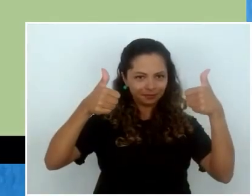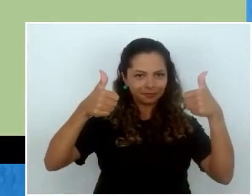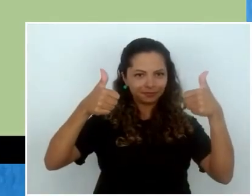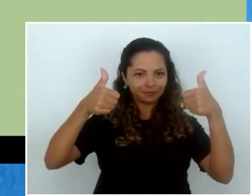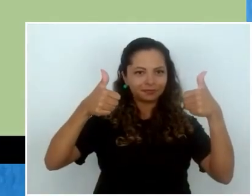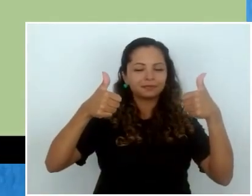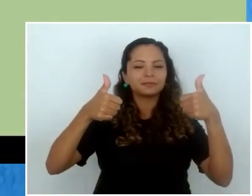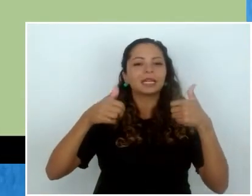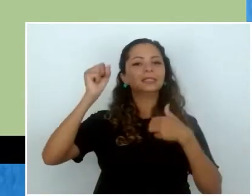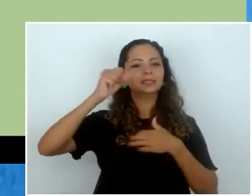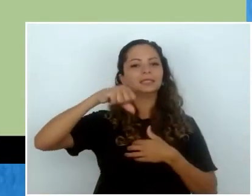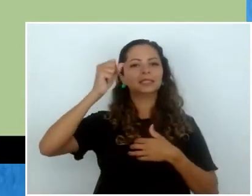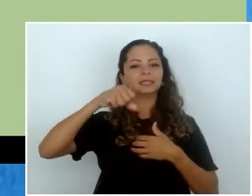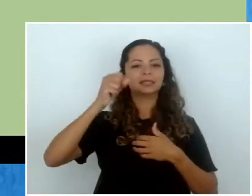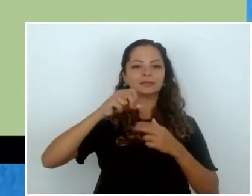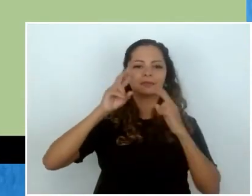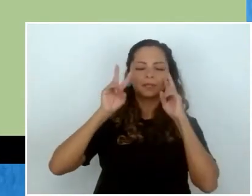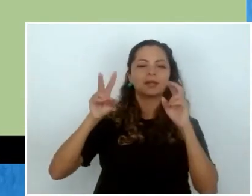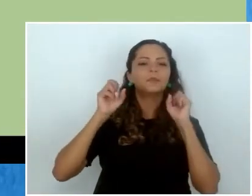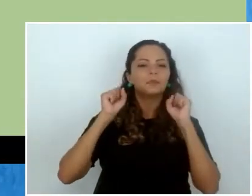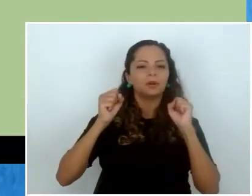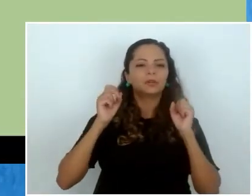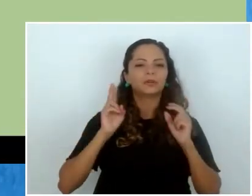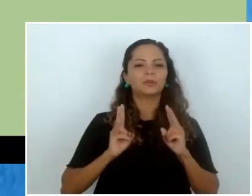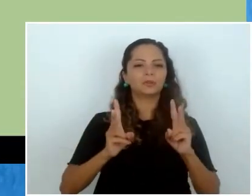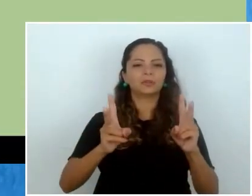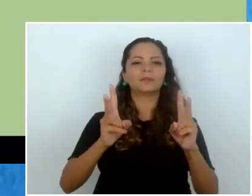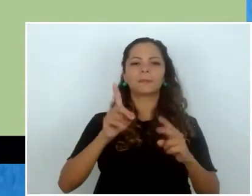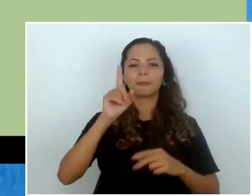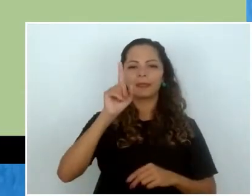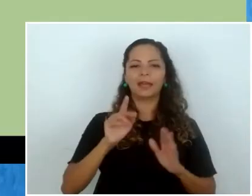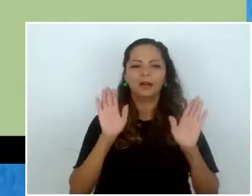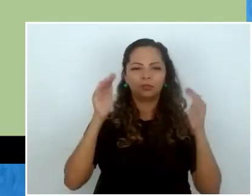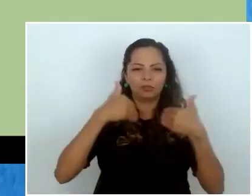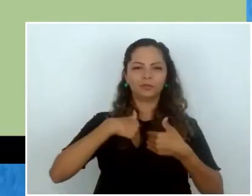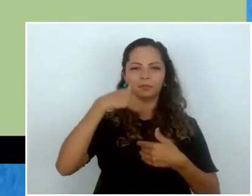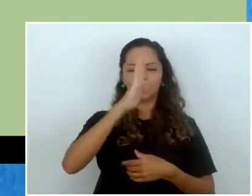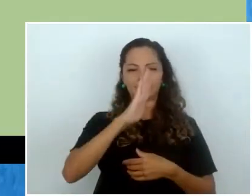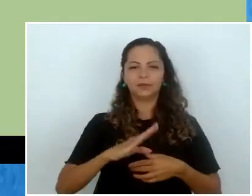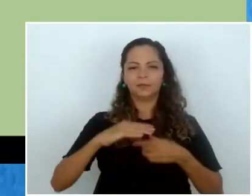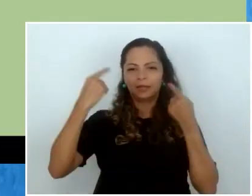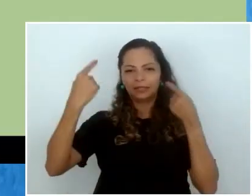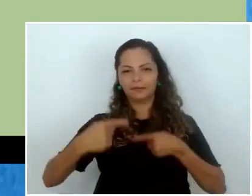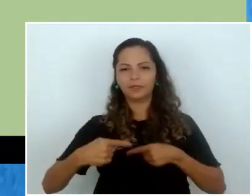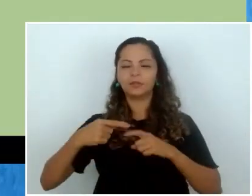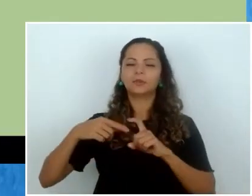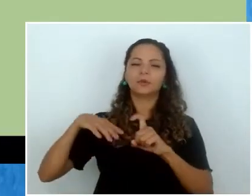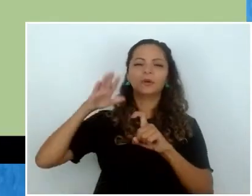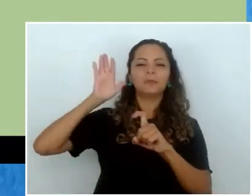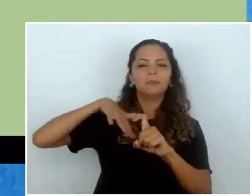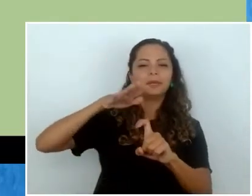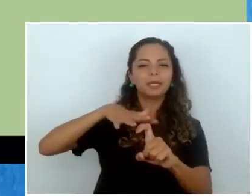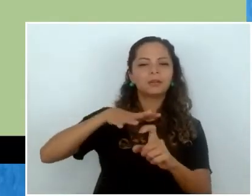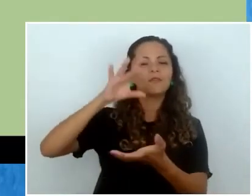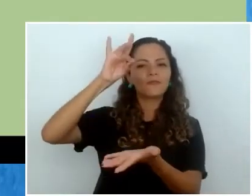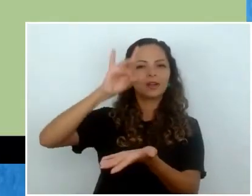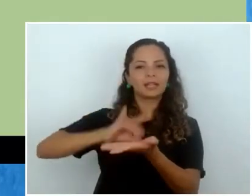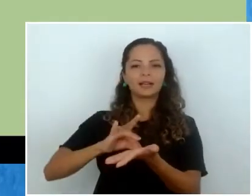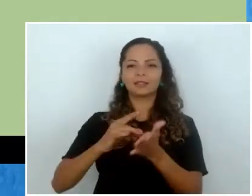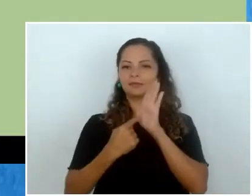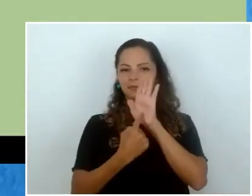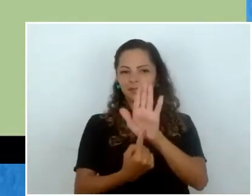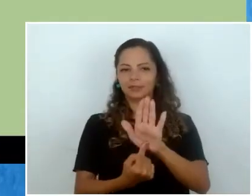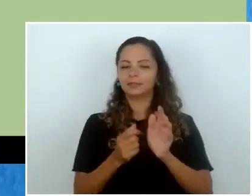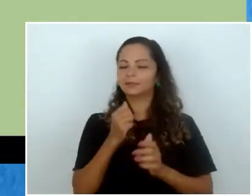Estamos sim, doutor. Pode mandar. Estou vendo. Autismo no Brasil, desafios, mitos e verdades. É o que está aparecendo aqui para a gente. Peço